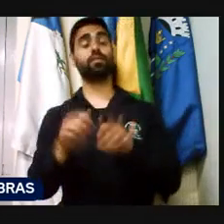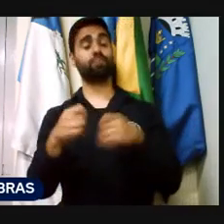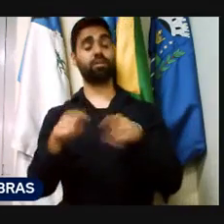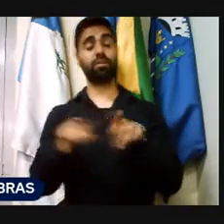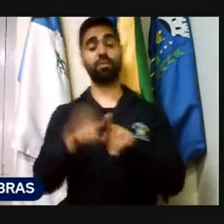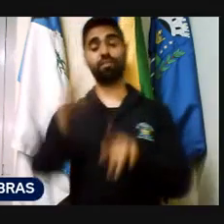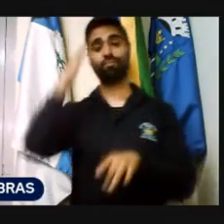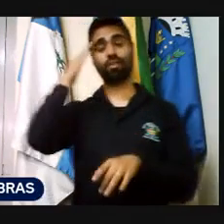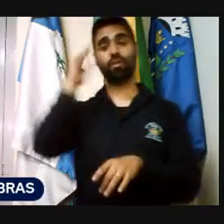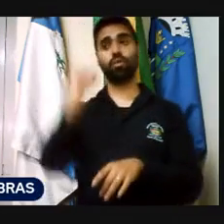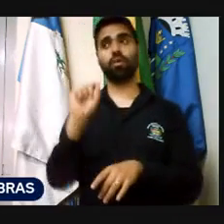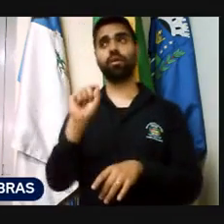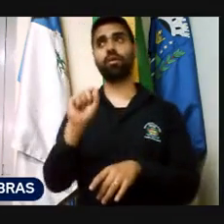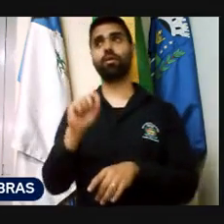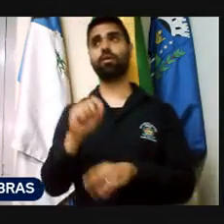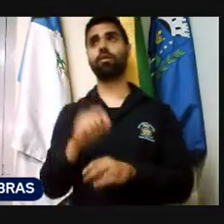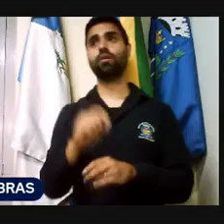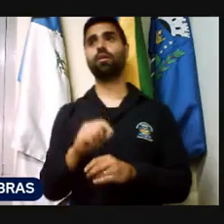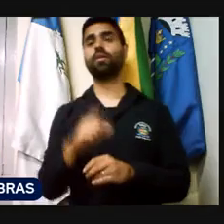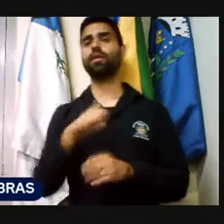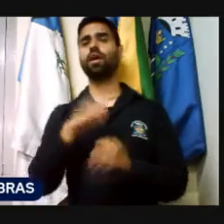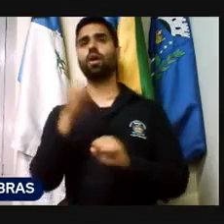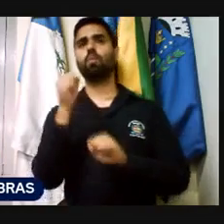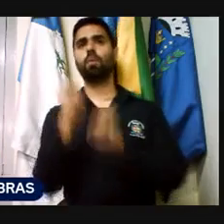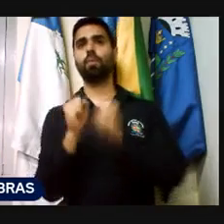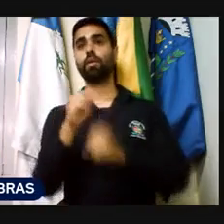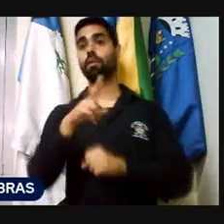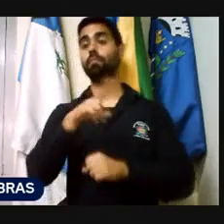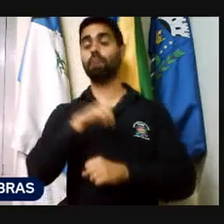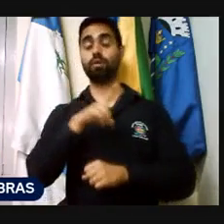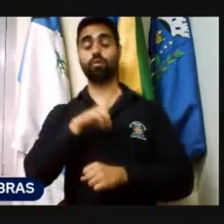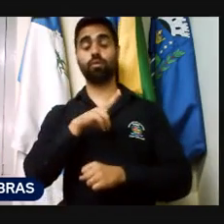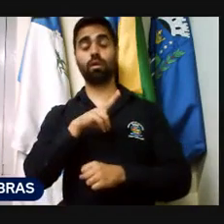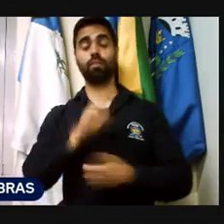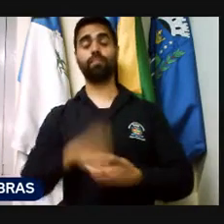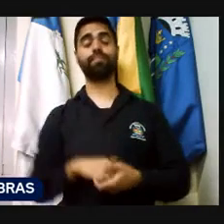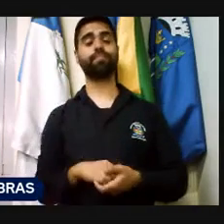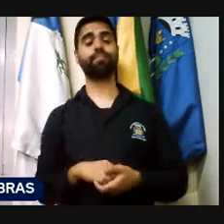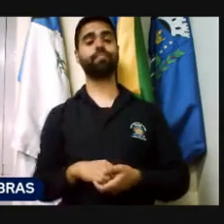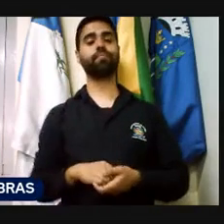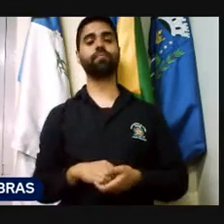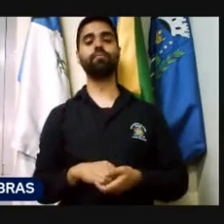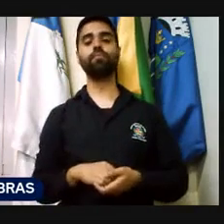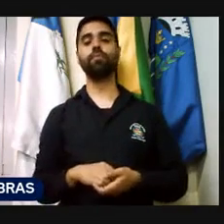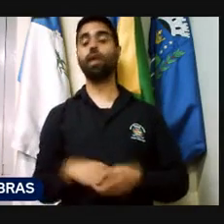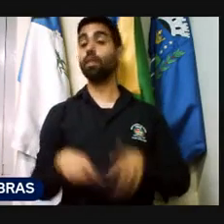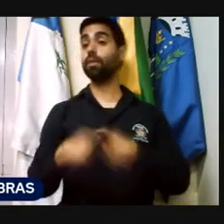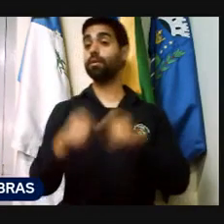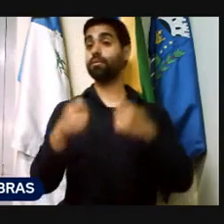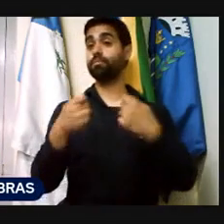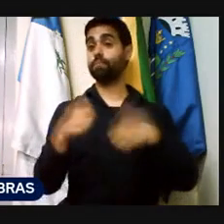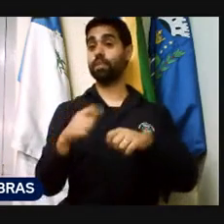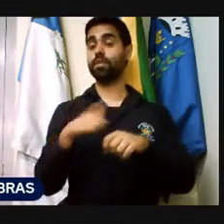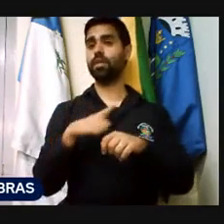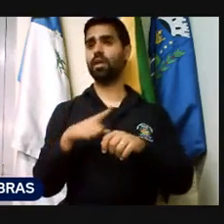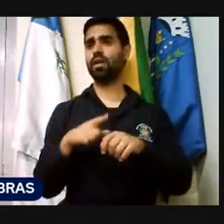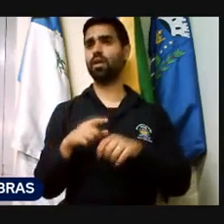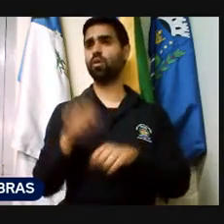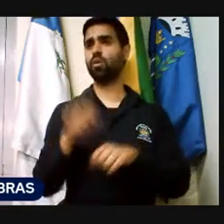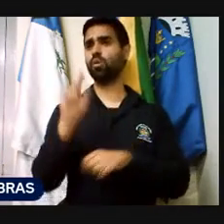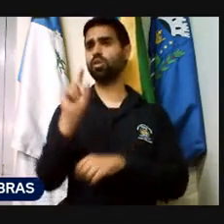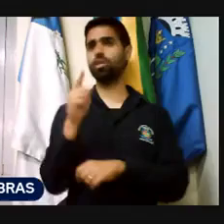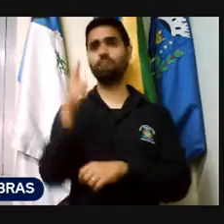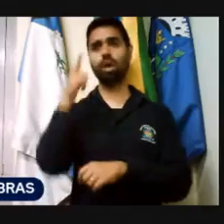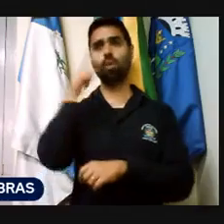também que a gente está lidando com uma empresa privada, onde ela necessita de ter um faturamento para